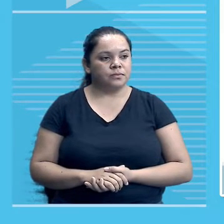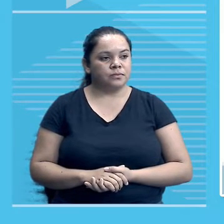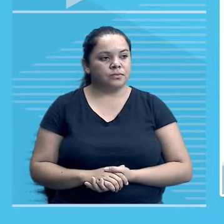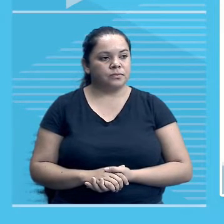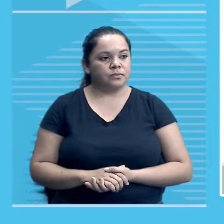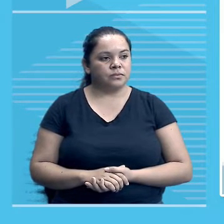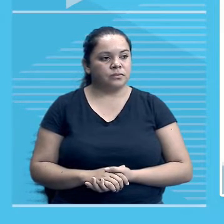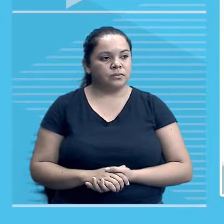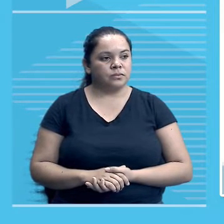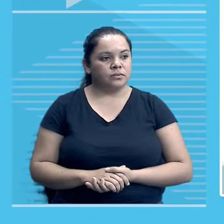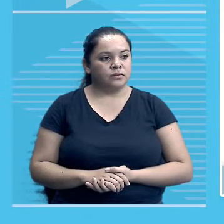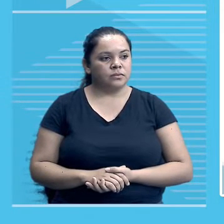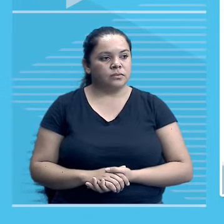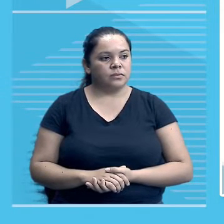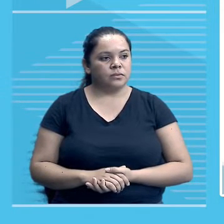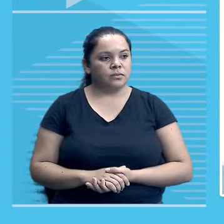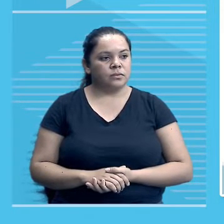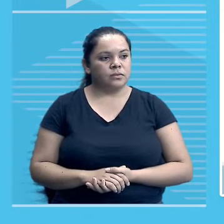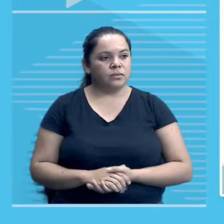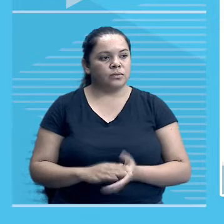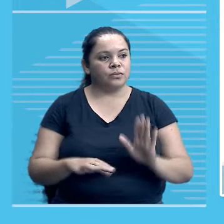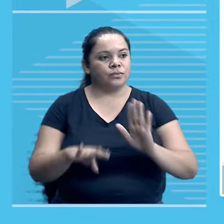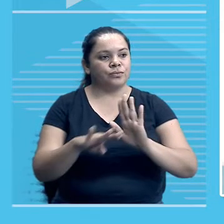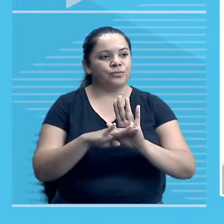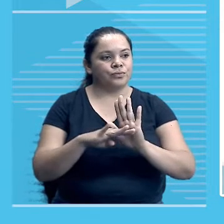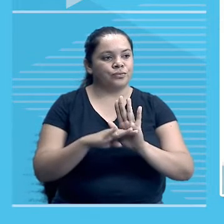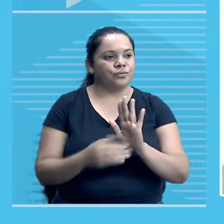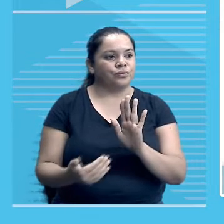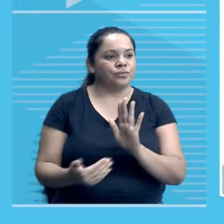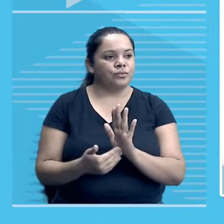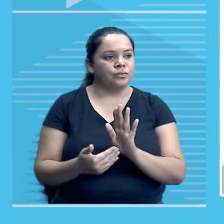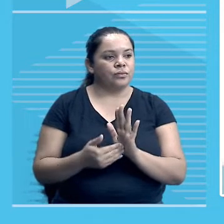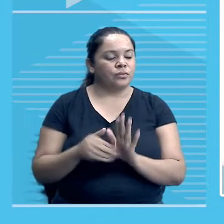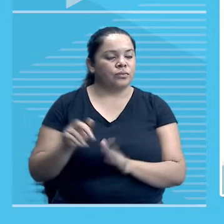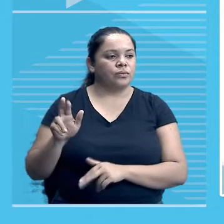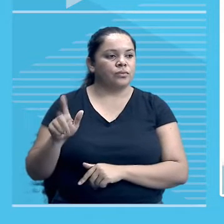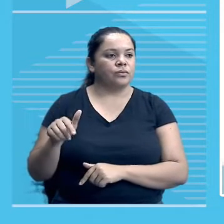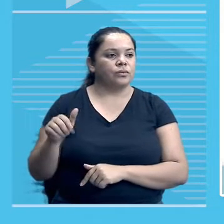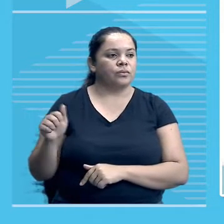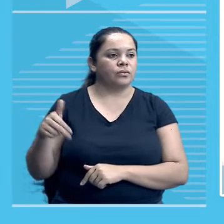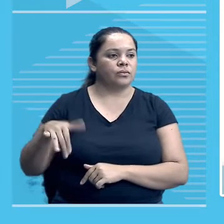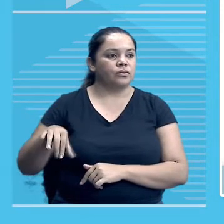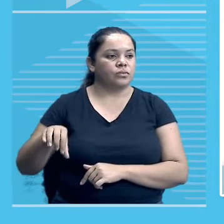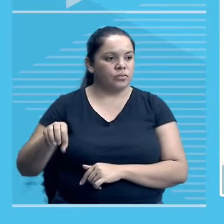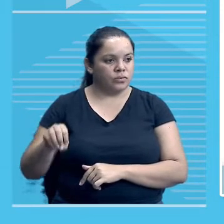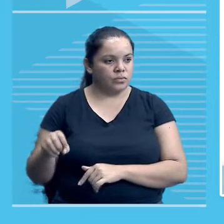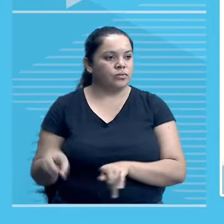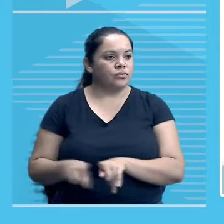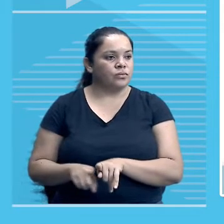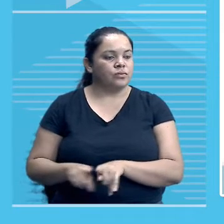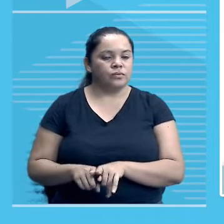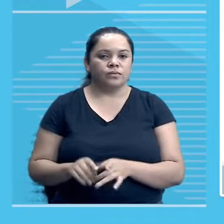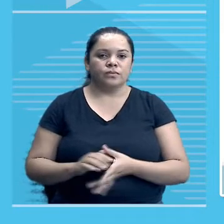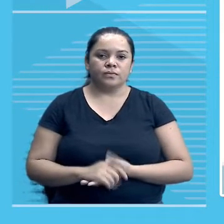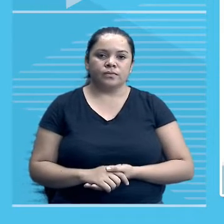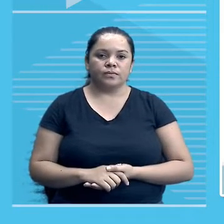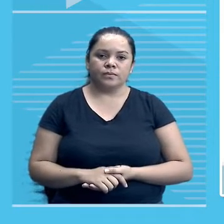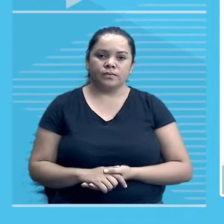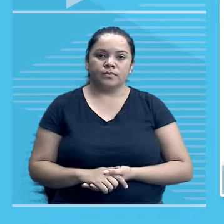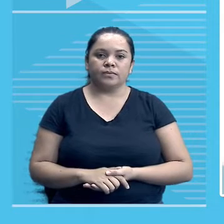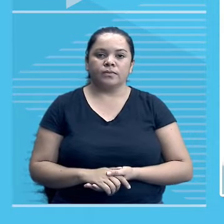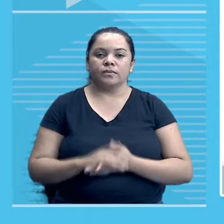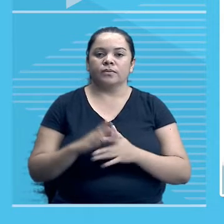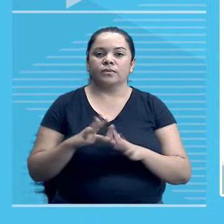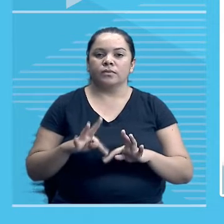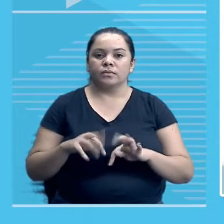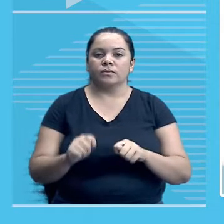o cloreto, brometo são ânions de cálcio. Então, tem dois ânions e um cátion. Então, todo sal